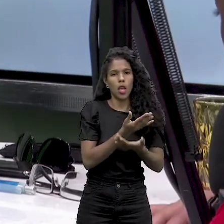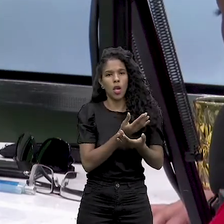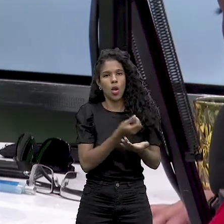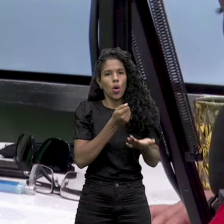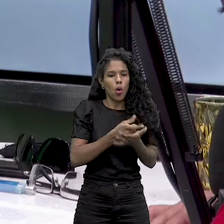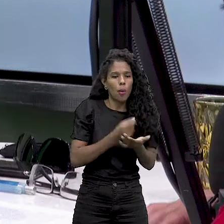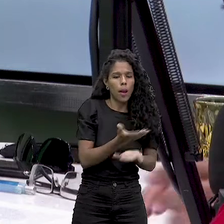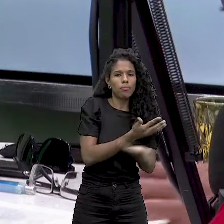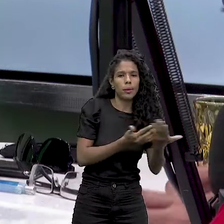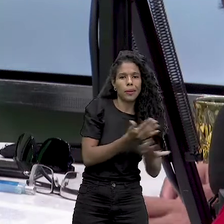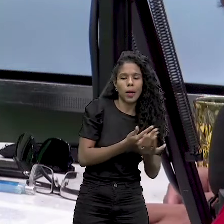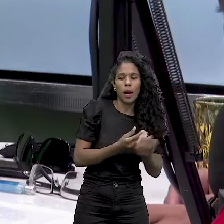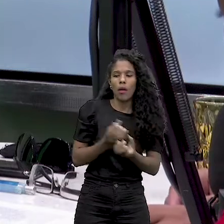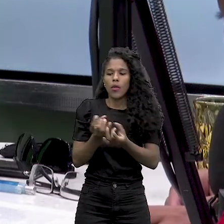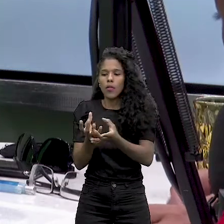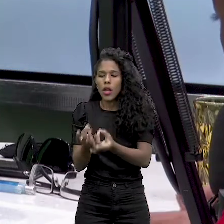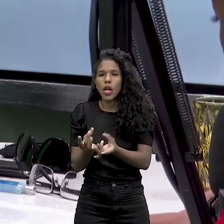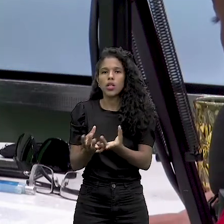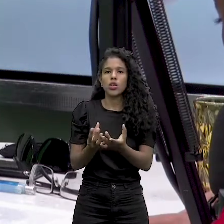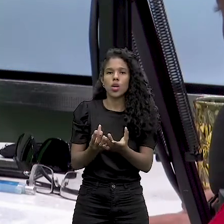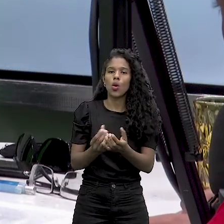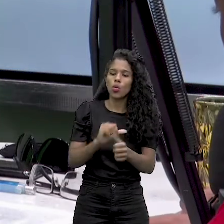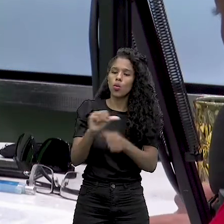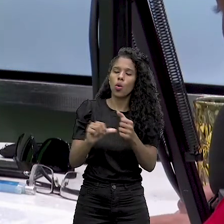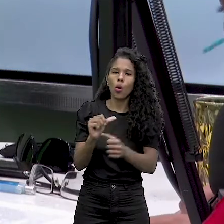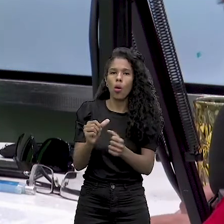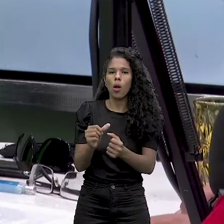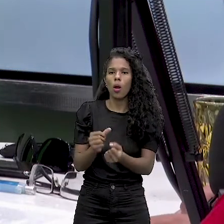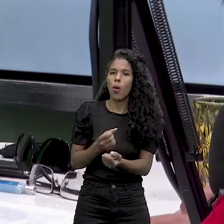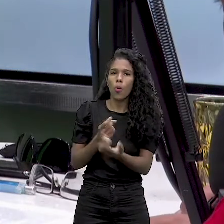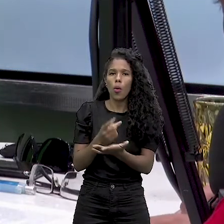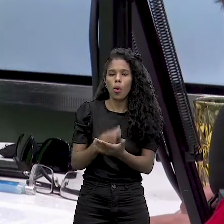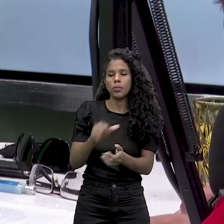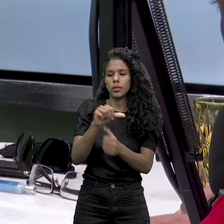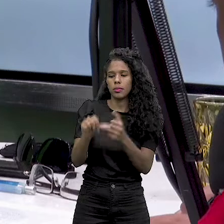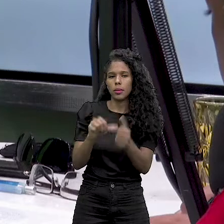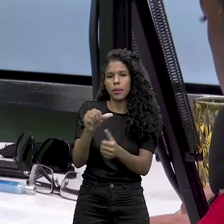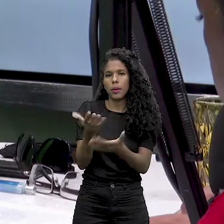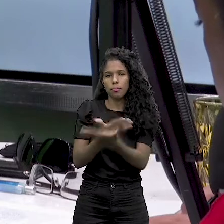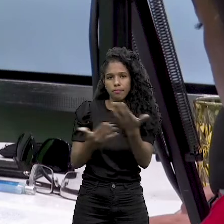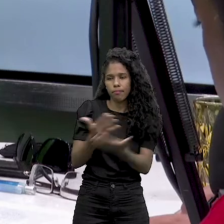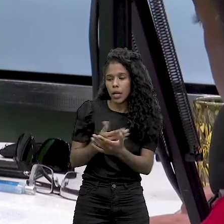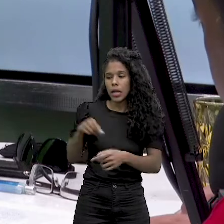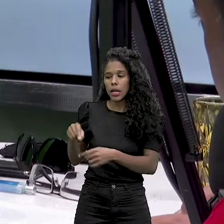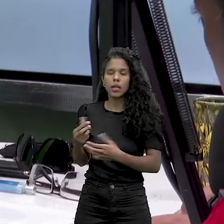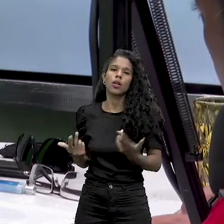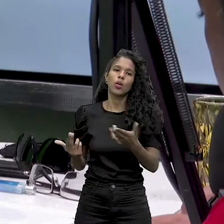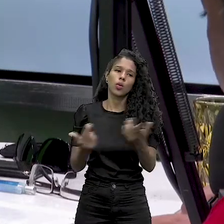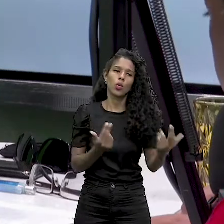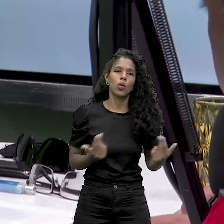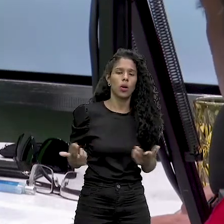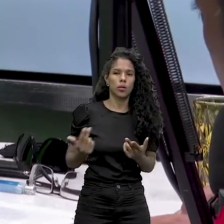logística. O que é logística? É o lugar para as formas de fazer com que a mercadoria circule, né? Por exemplo, o